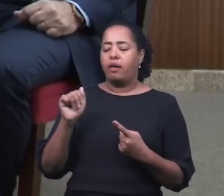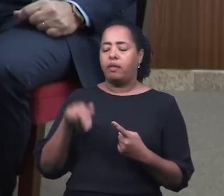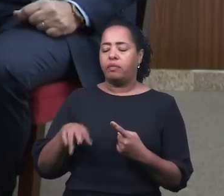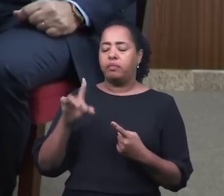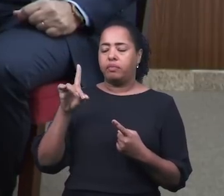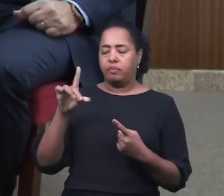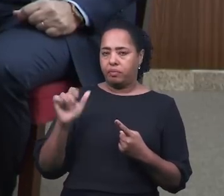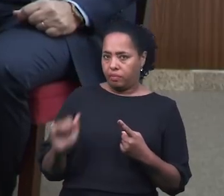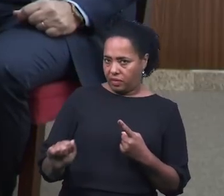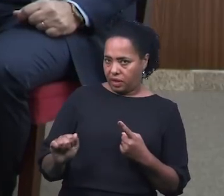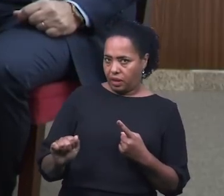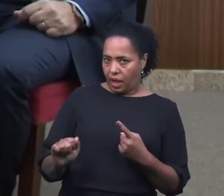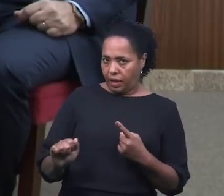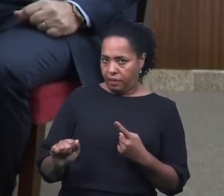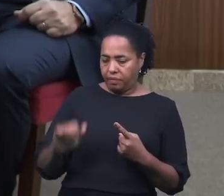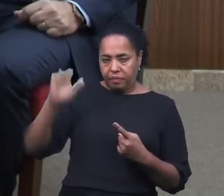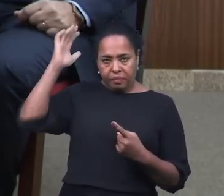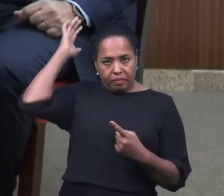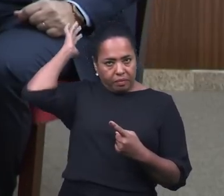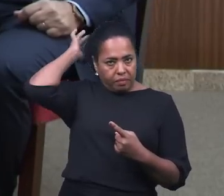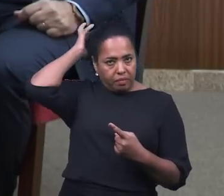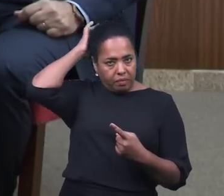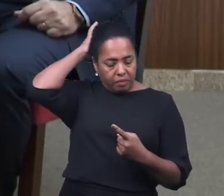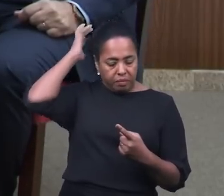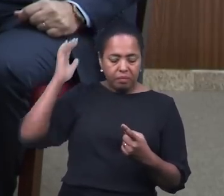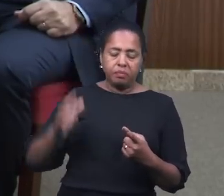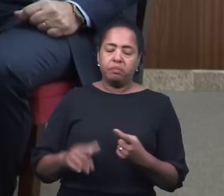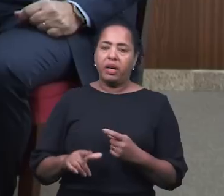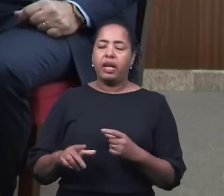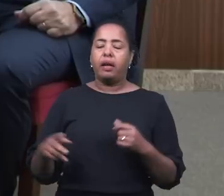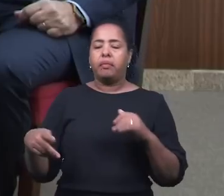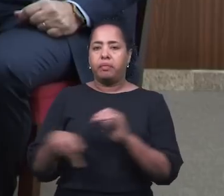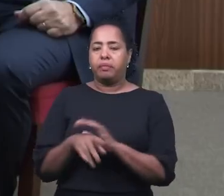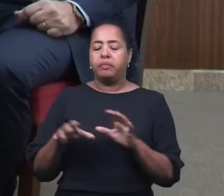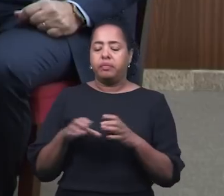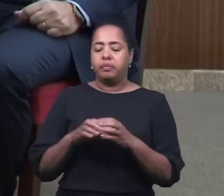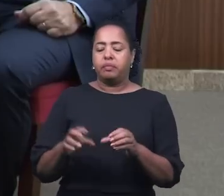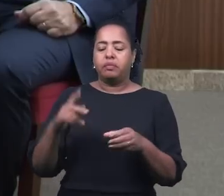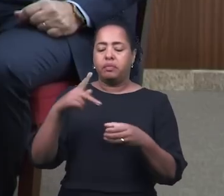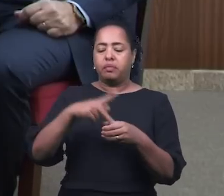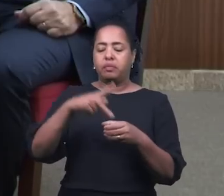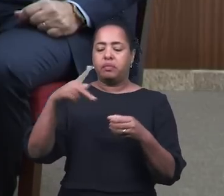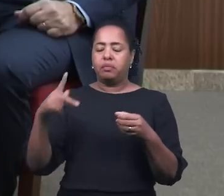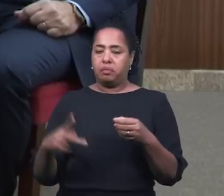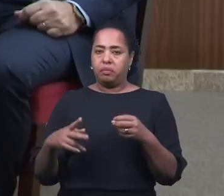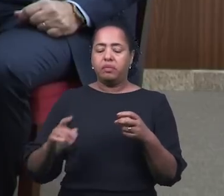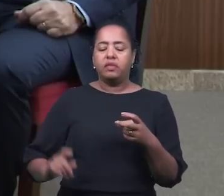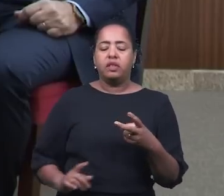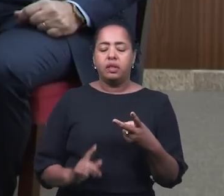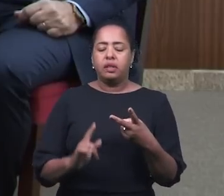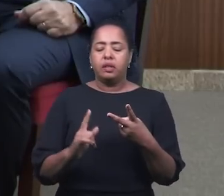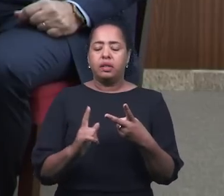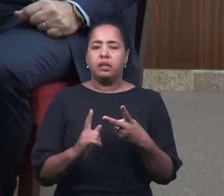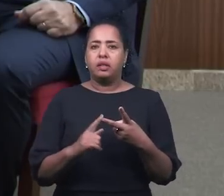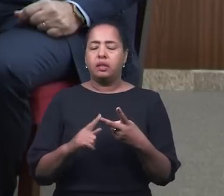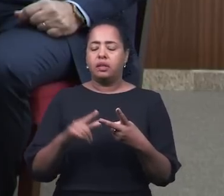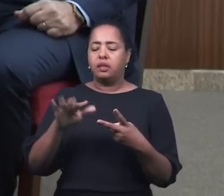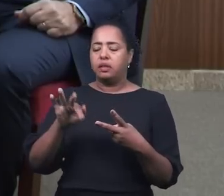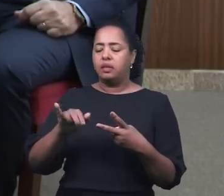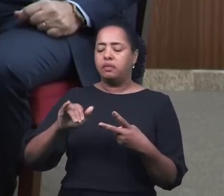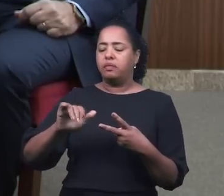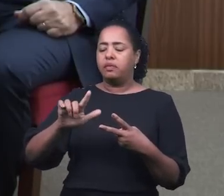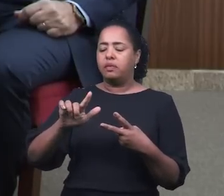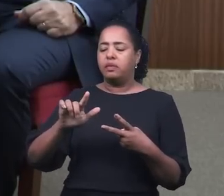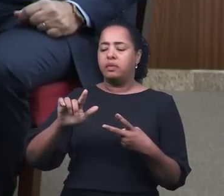Cordeiro, de Uruará, do Pará, é do grupo Semente Preciosa, este grupo participa ativamente desse trabalho, e do jovem